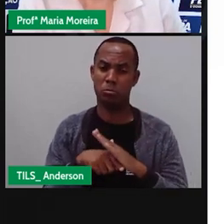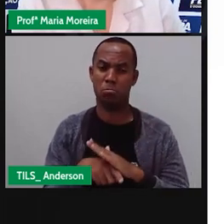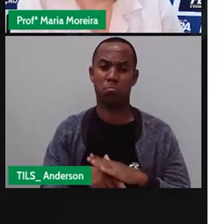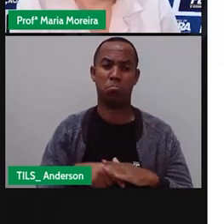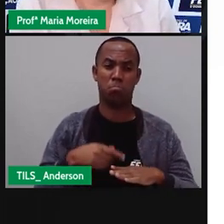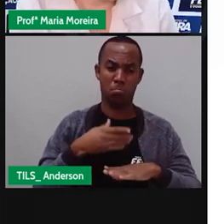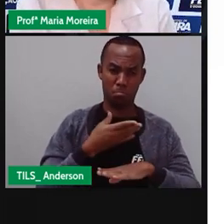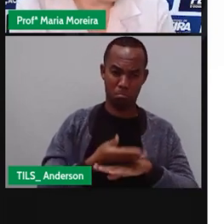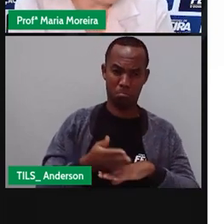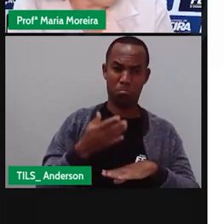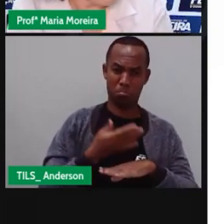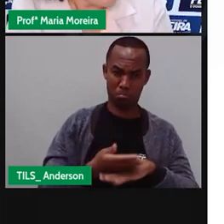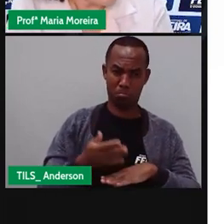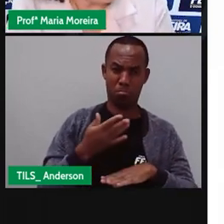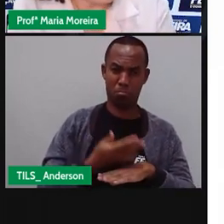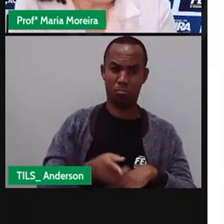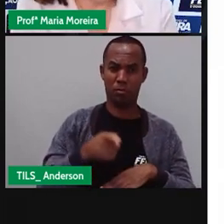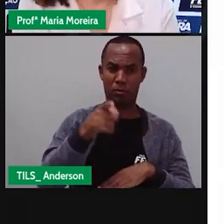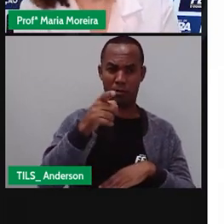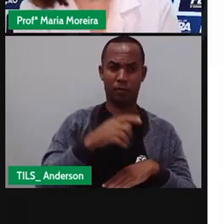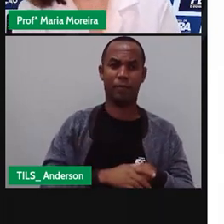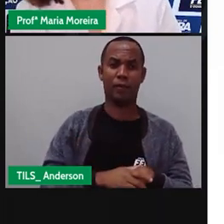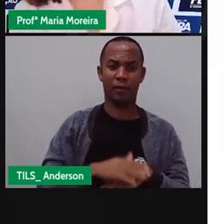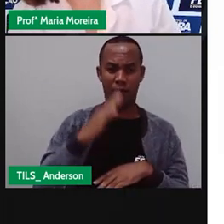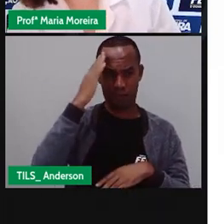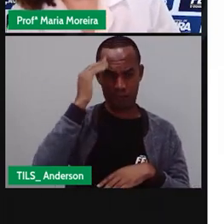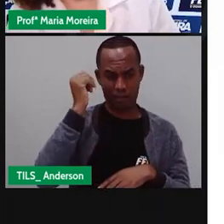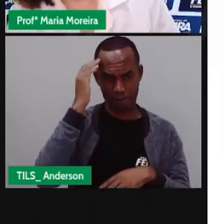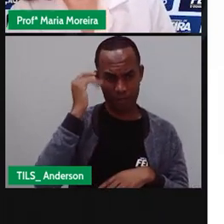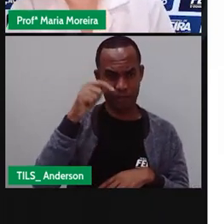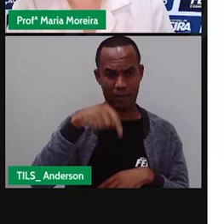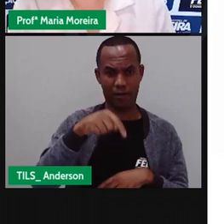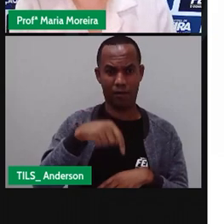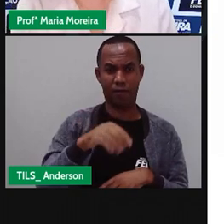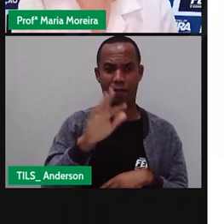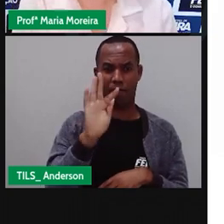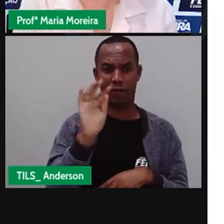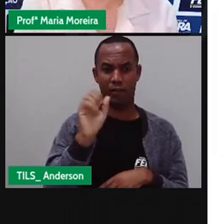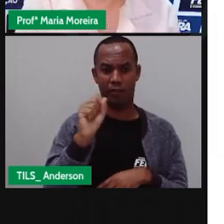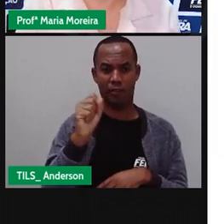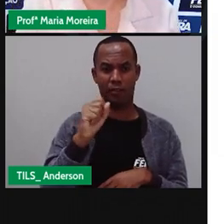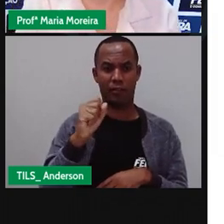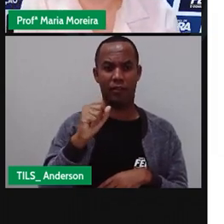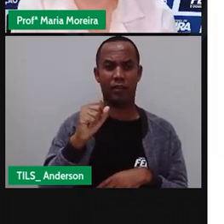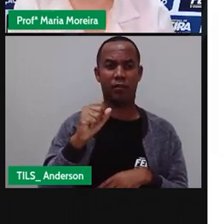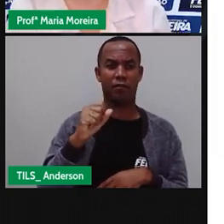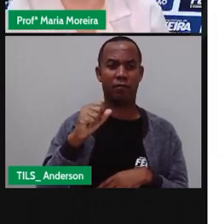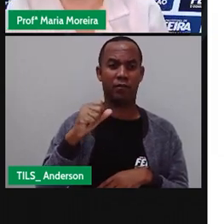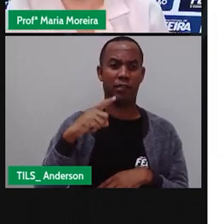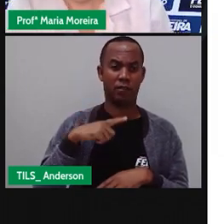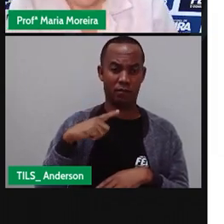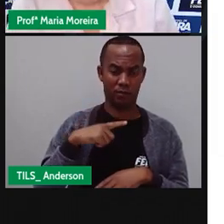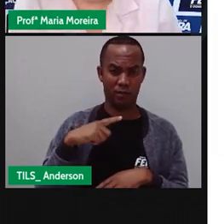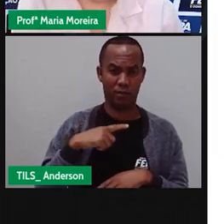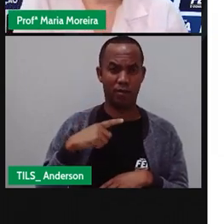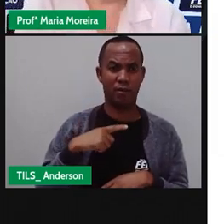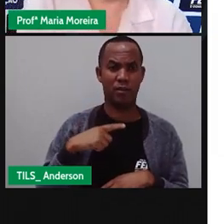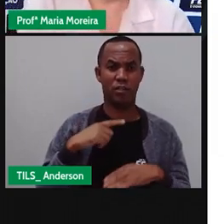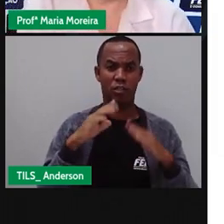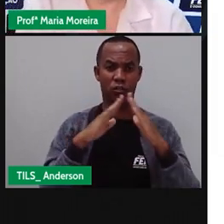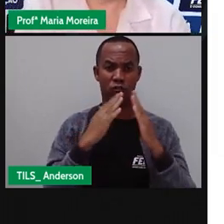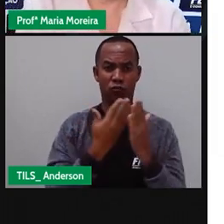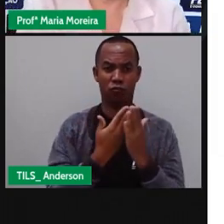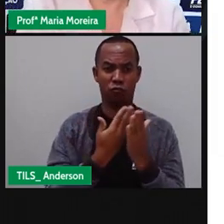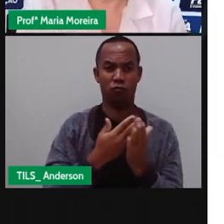esforçar muito. Você sabia que em algumas escolas do município os alunos tinham, né, antes da pandemia, aulas de